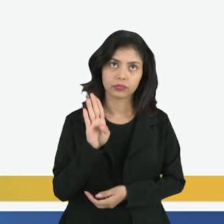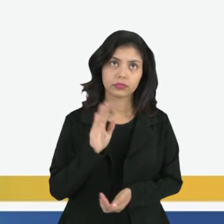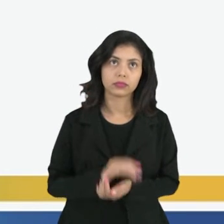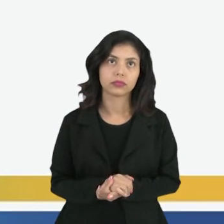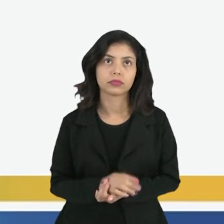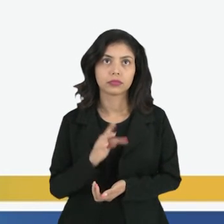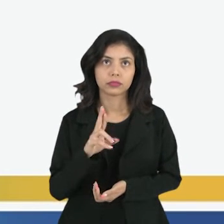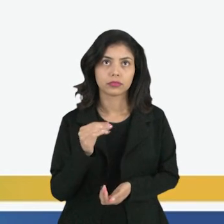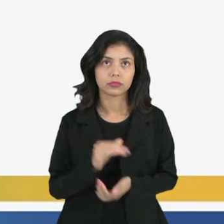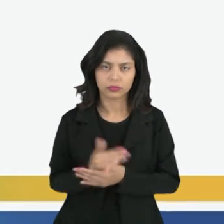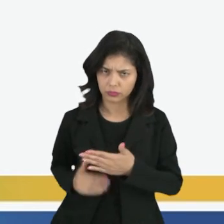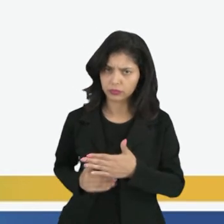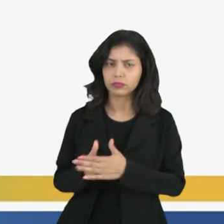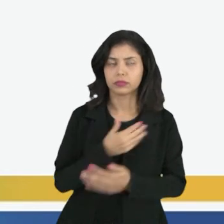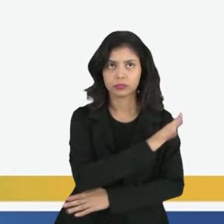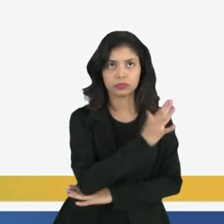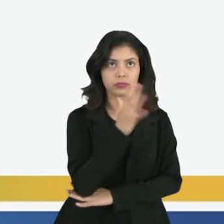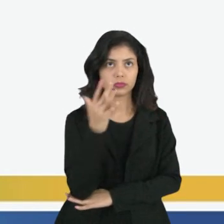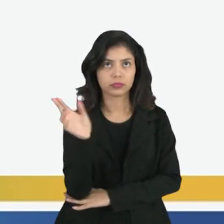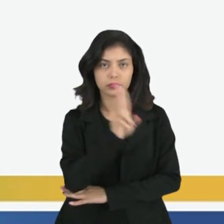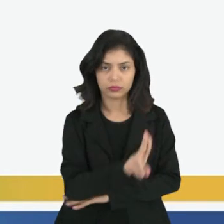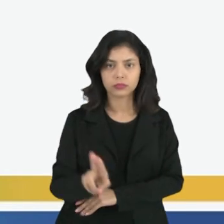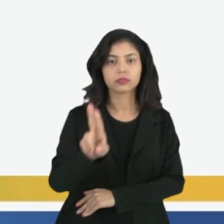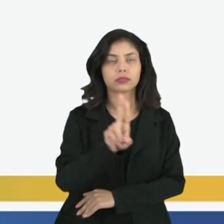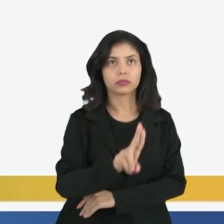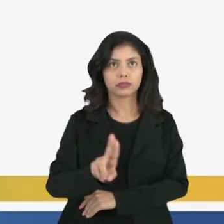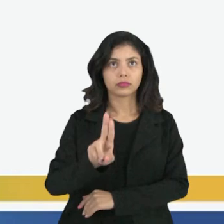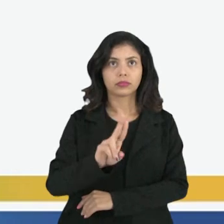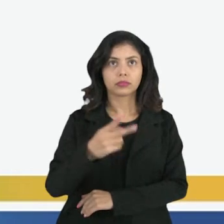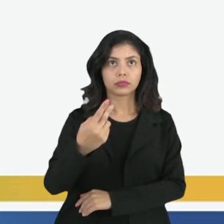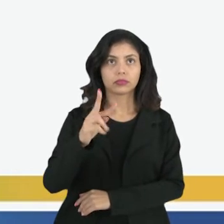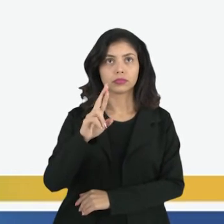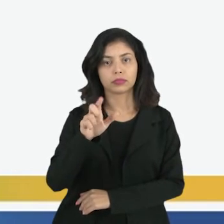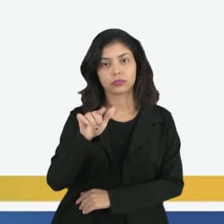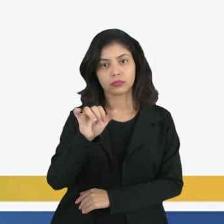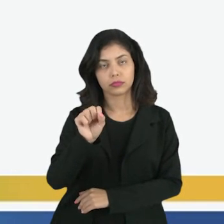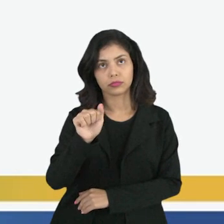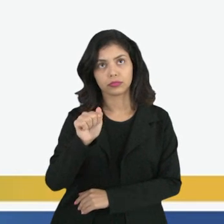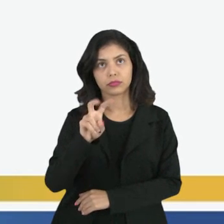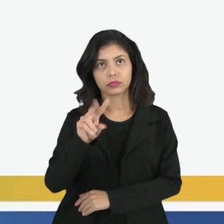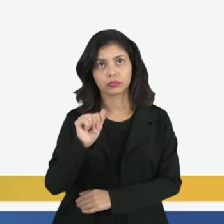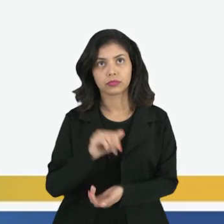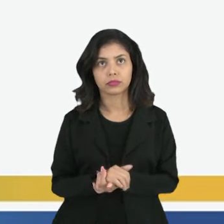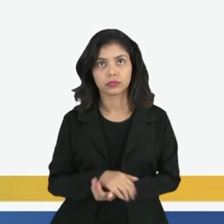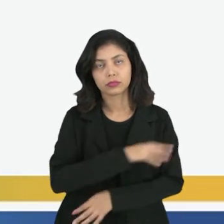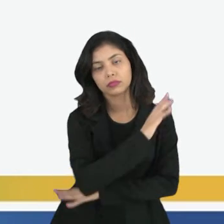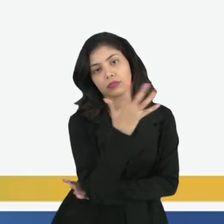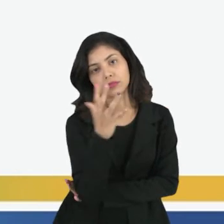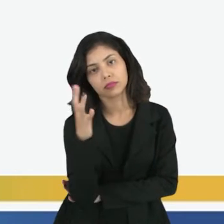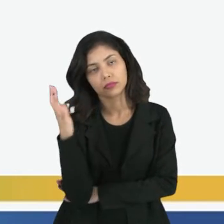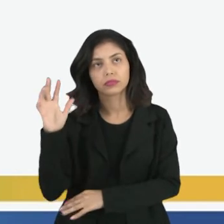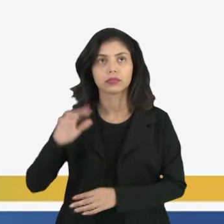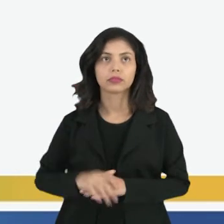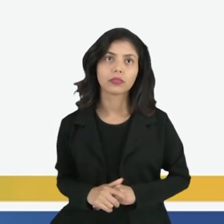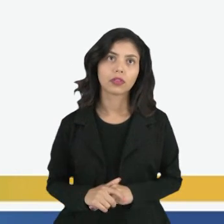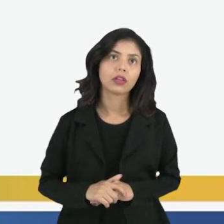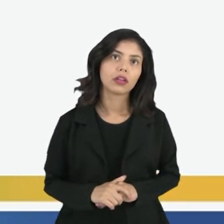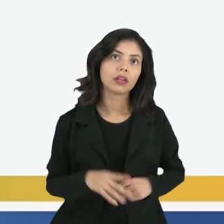a necessidade da exploração dos recursos naturais, mas de uma forma